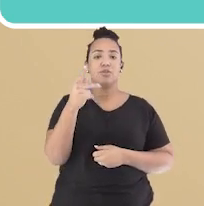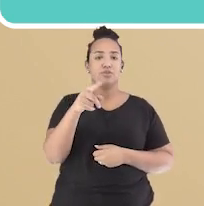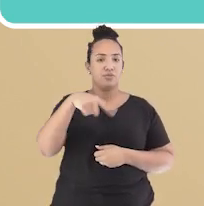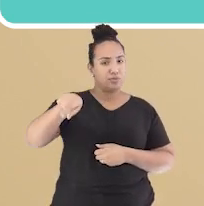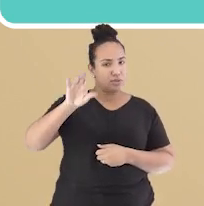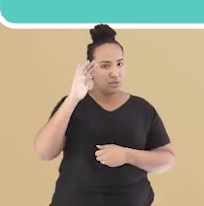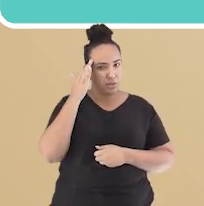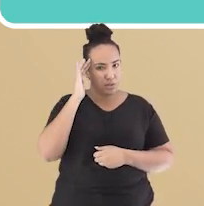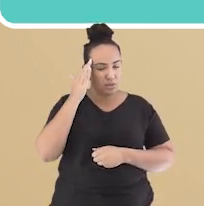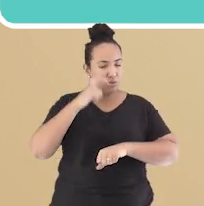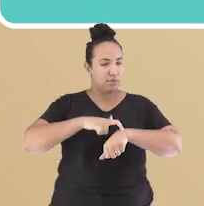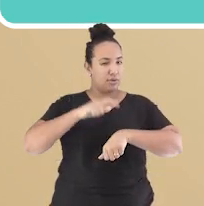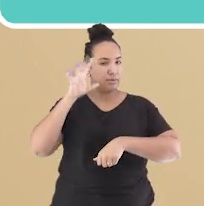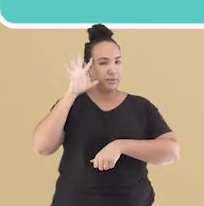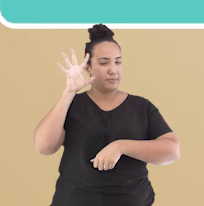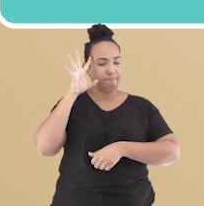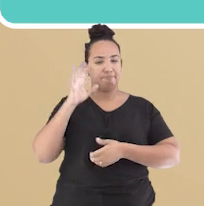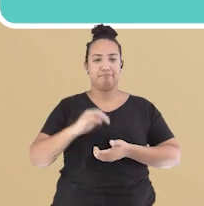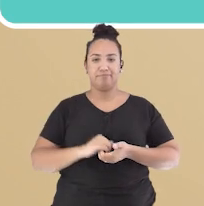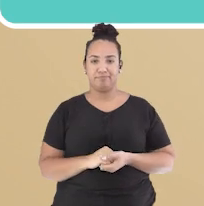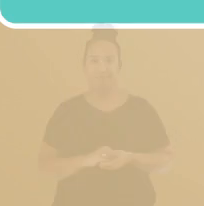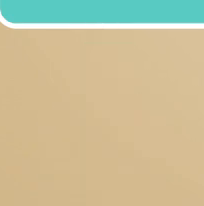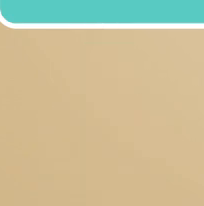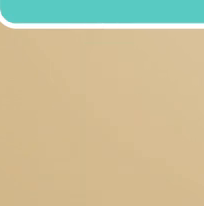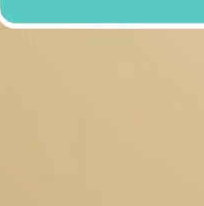Conseguiram entendê-lo? Um tempo para vocês pensarem.